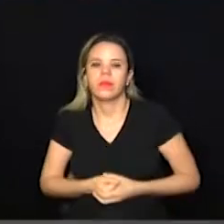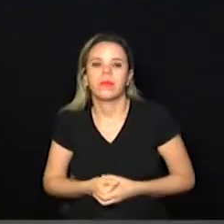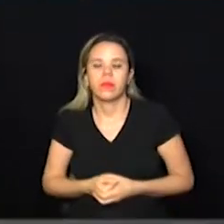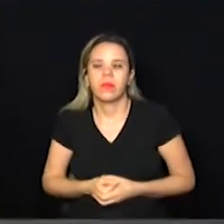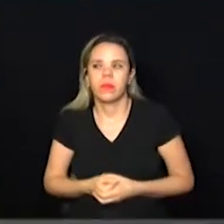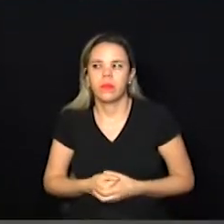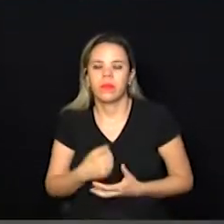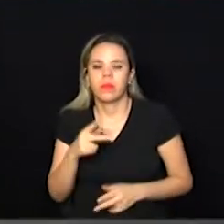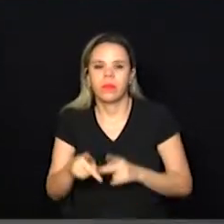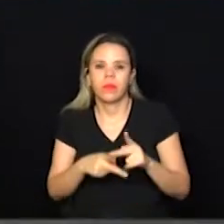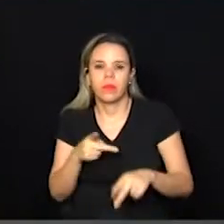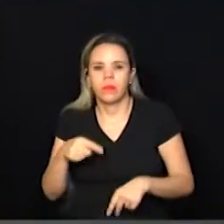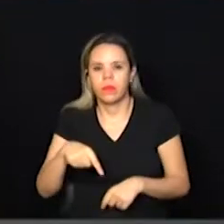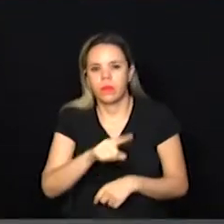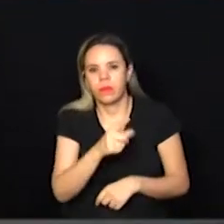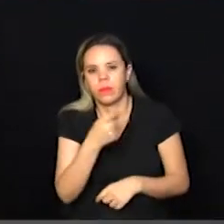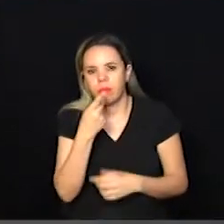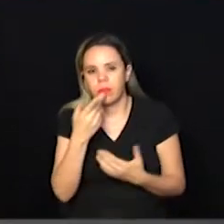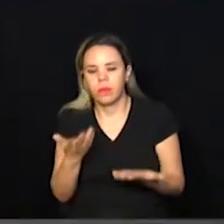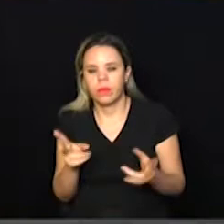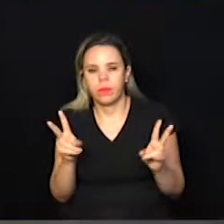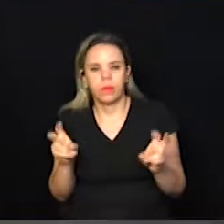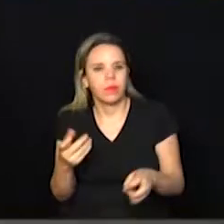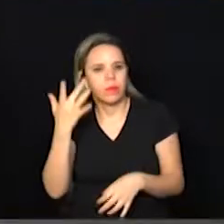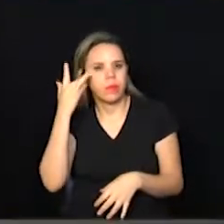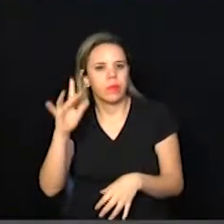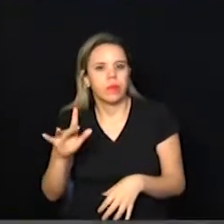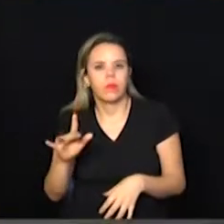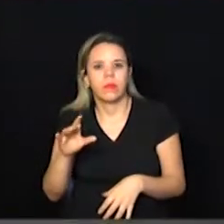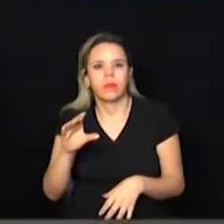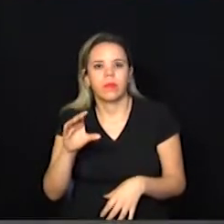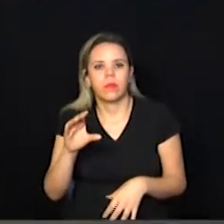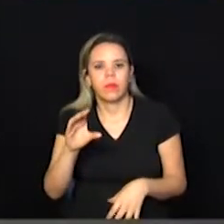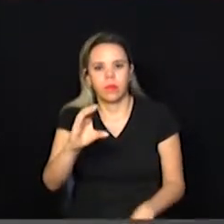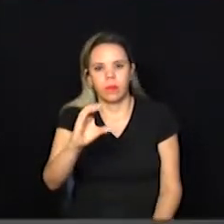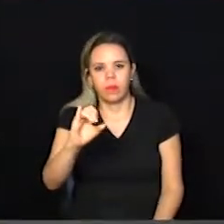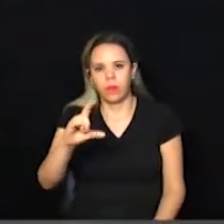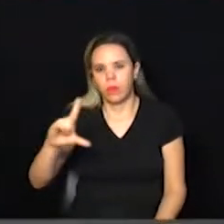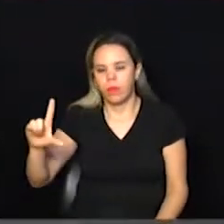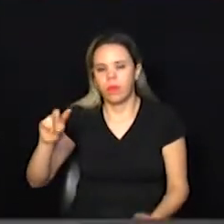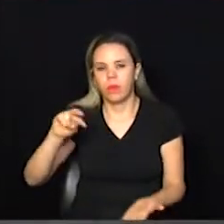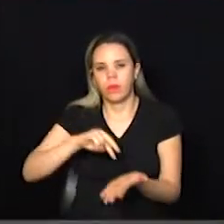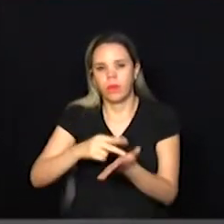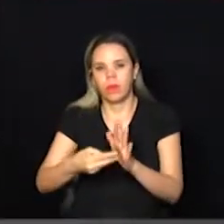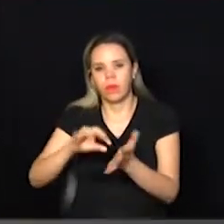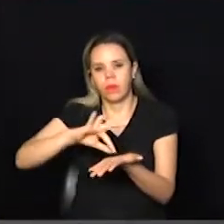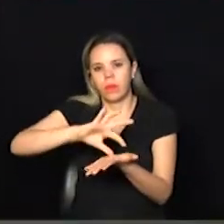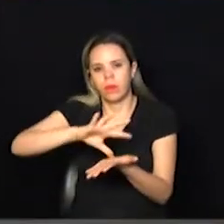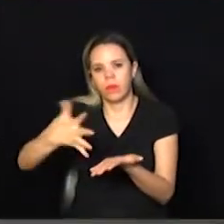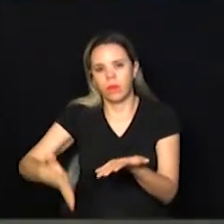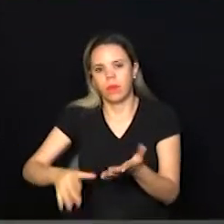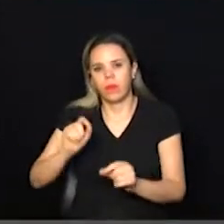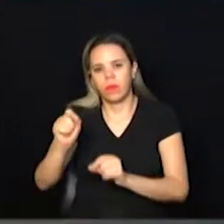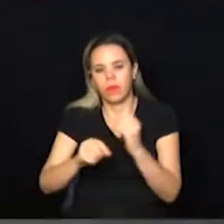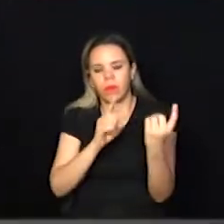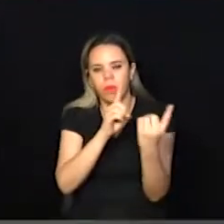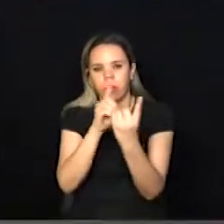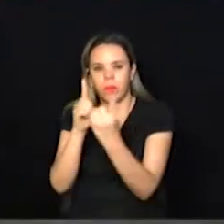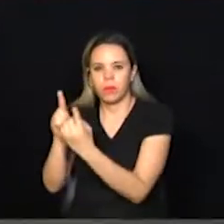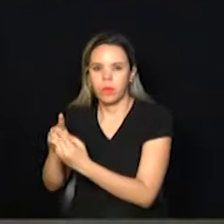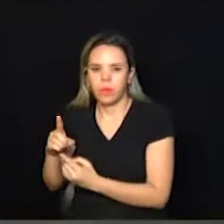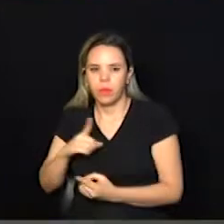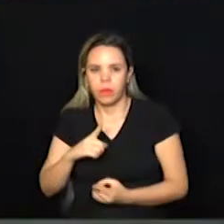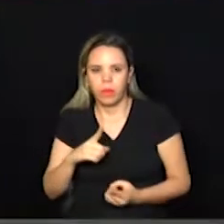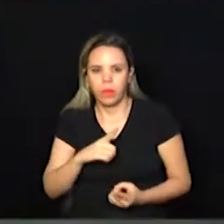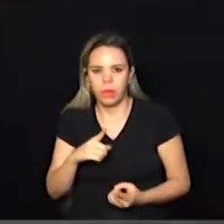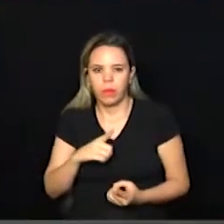muita gente, quando nós fomos falar sobre isso, não sabe o que é a CIL. O que é CIL? Que Central de Libras é essa? Quem que atende? Então, nós temos